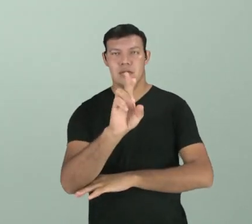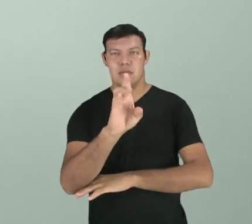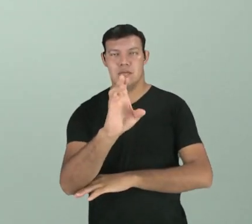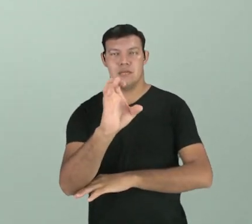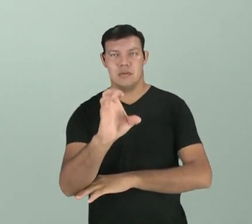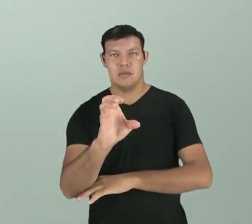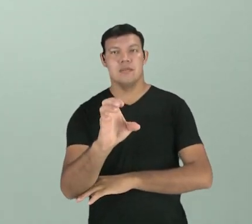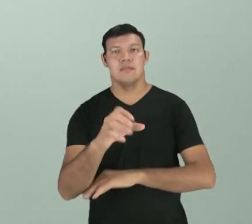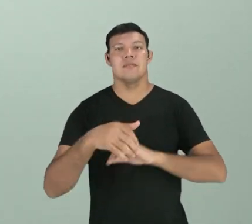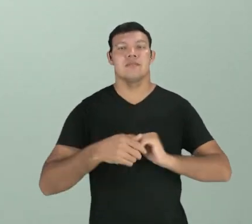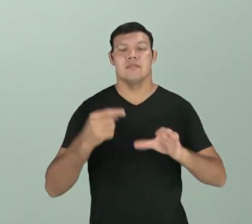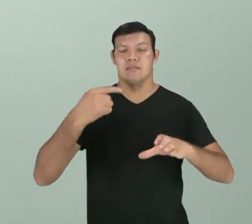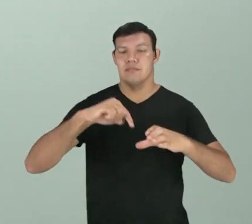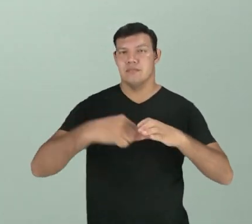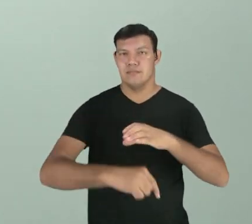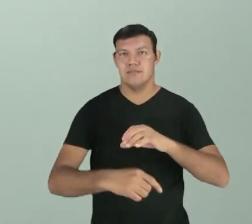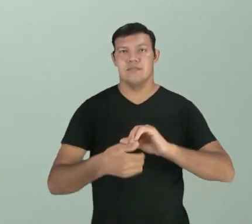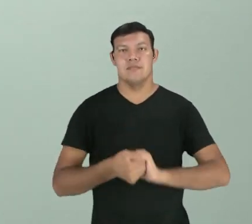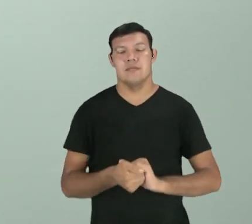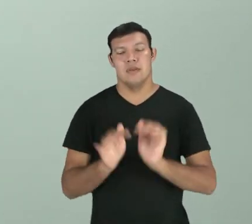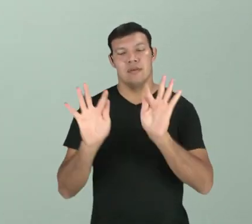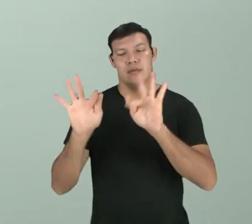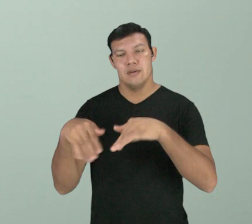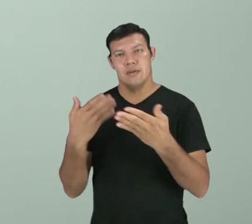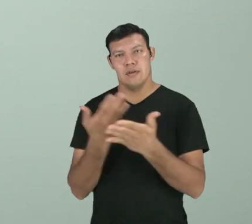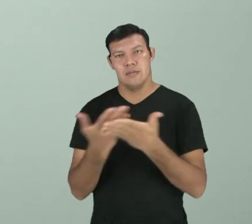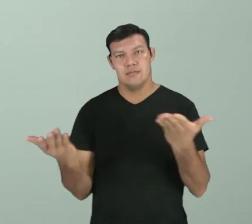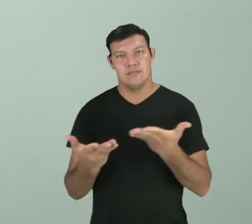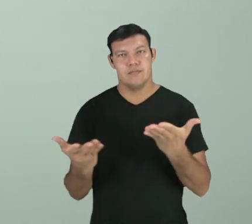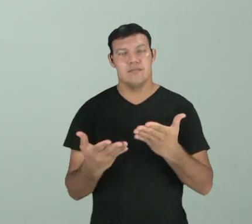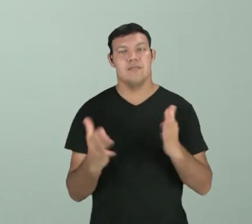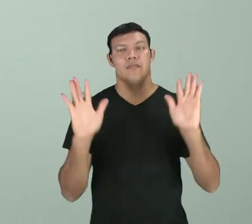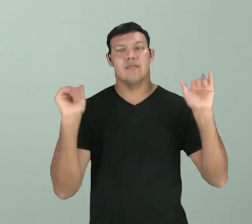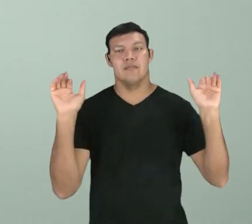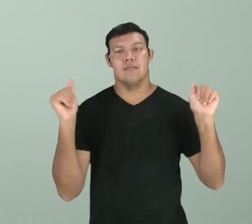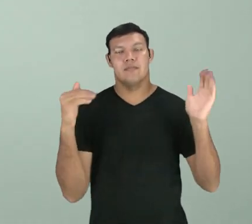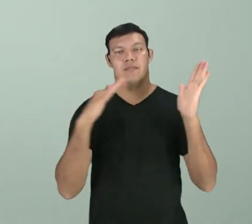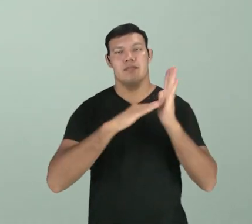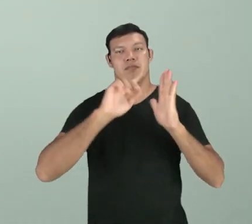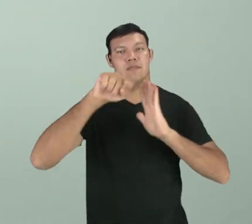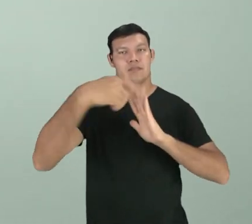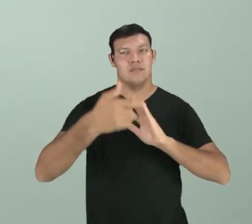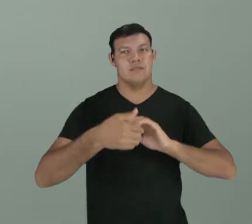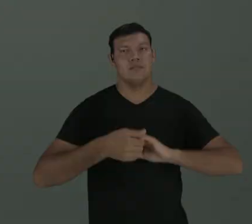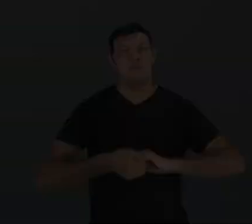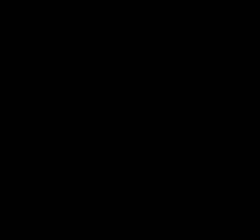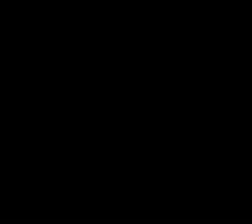mais. É isso. Bye, bye. Tchau, tchau. E até a nossa próxima aula.